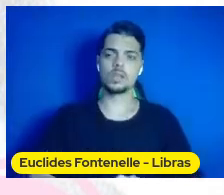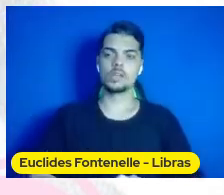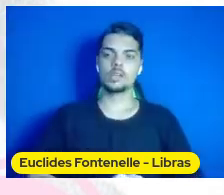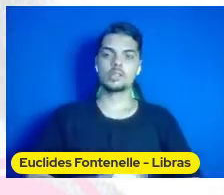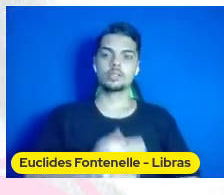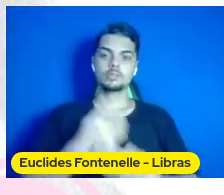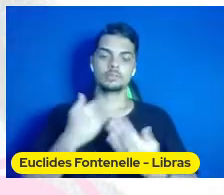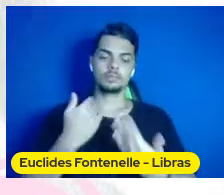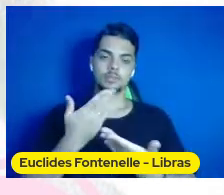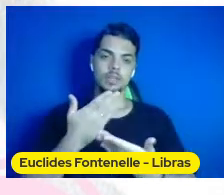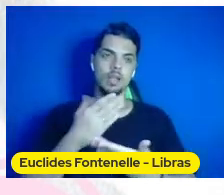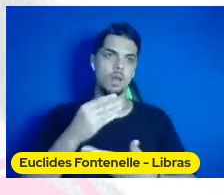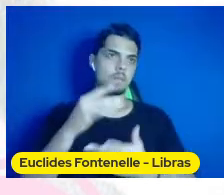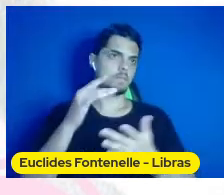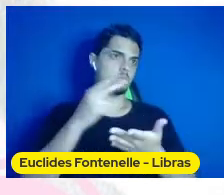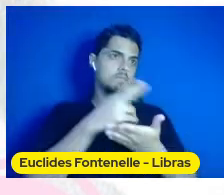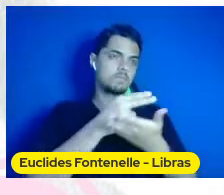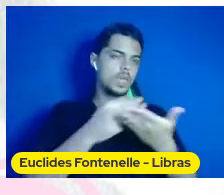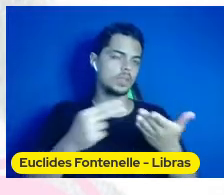Pintura, desenho,